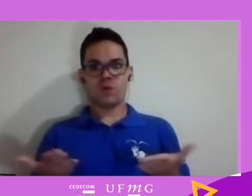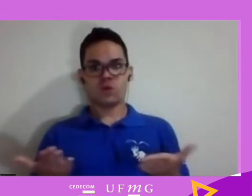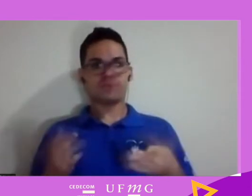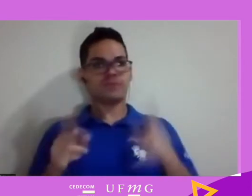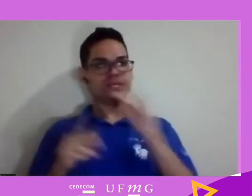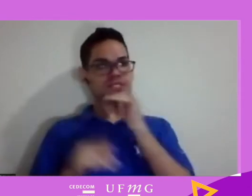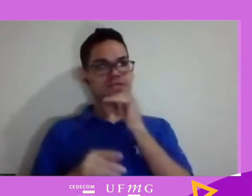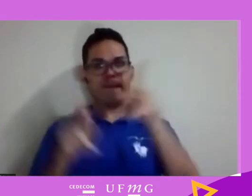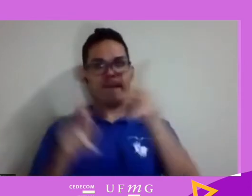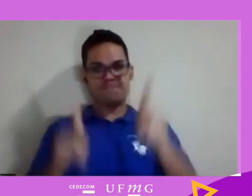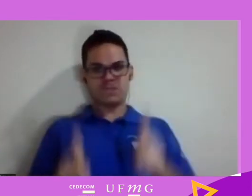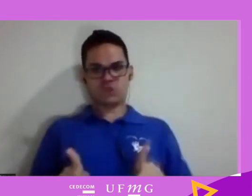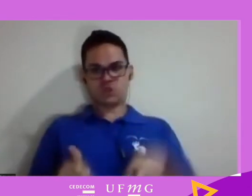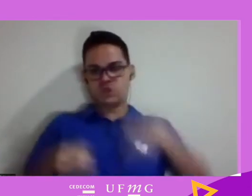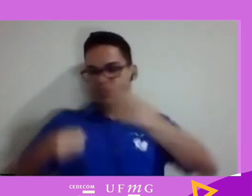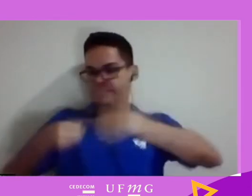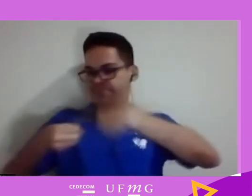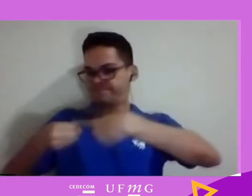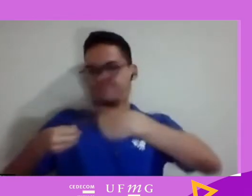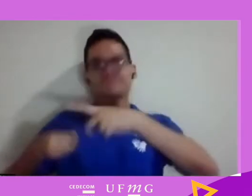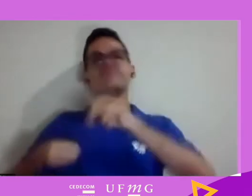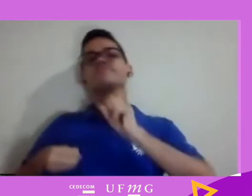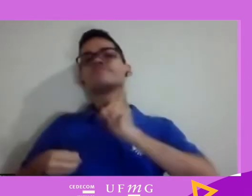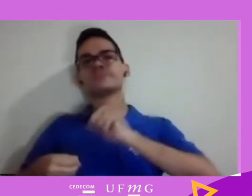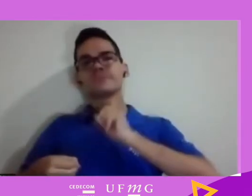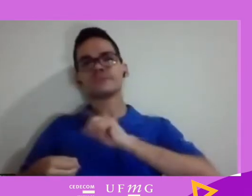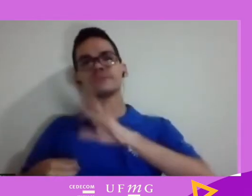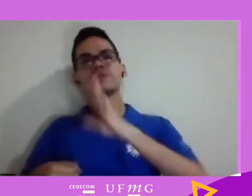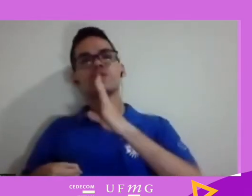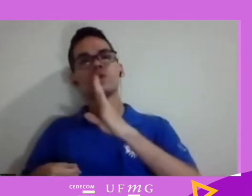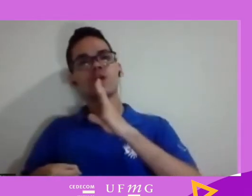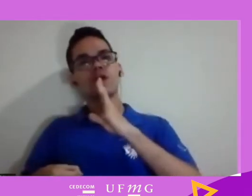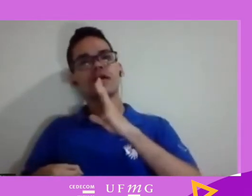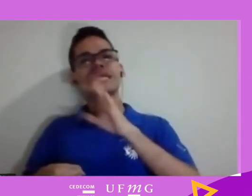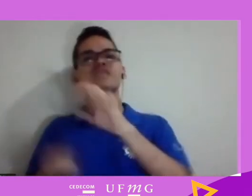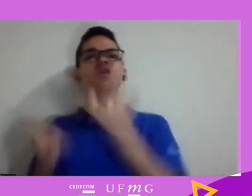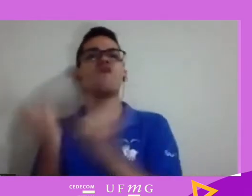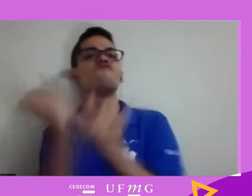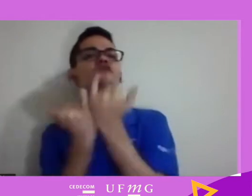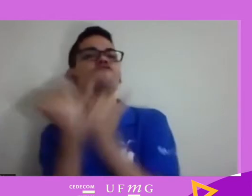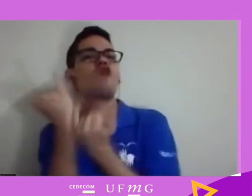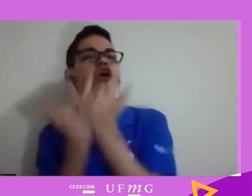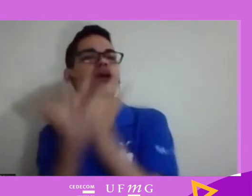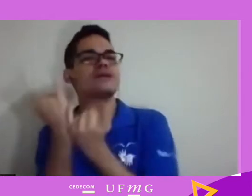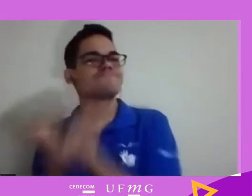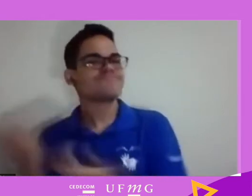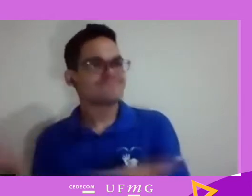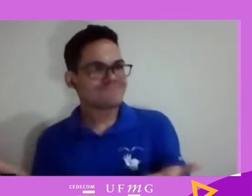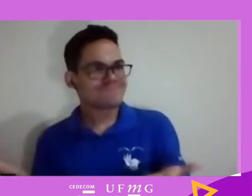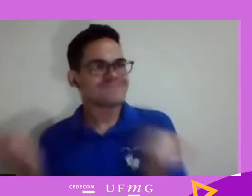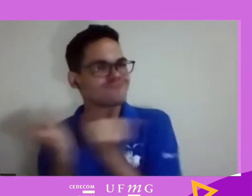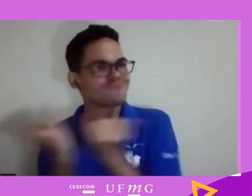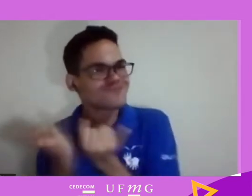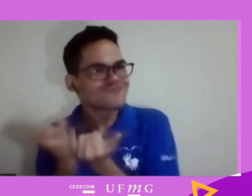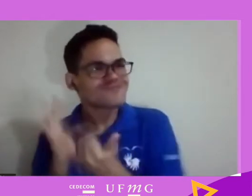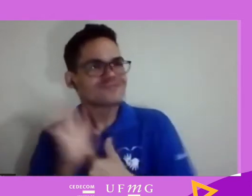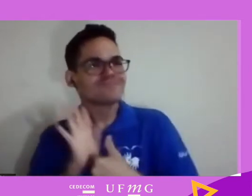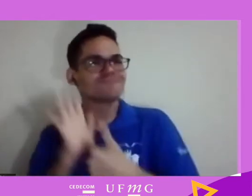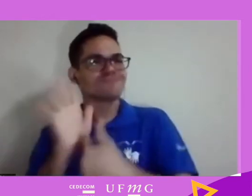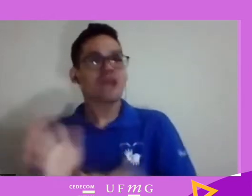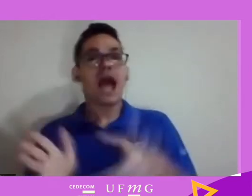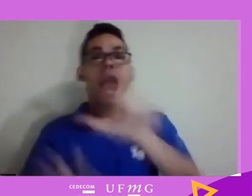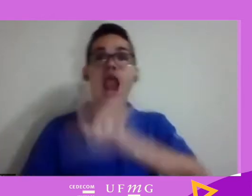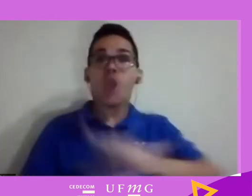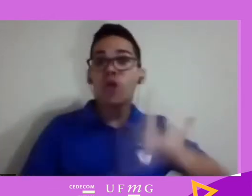fofoca. Qualquer um que é do interior de Minas Gerais, a maior parte de nós aqui deve ser, sabe o que é uma lógica de fofoca, o famoso disqui